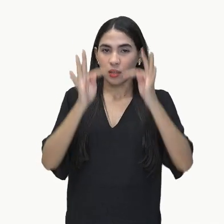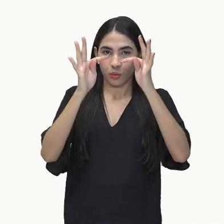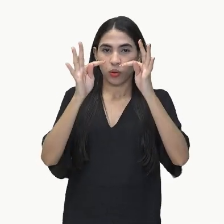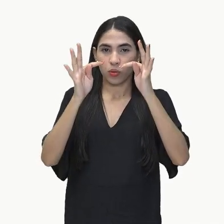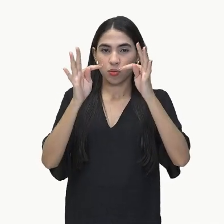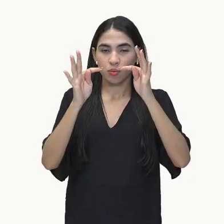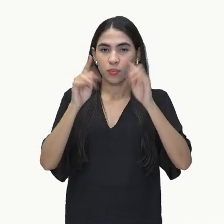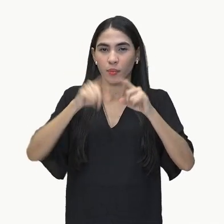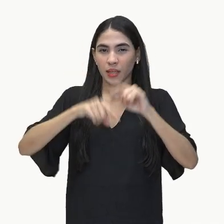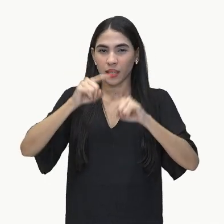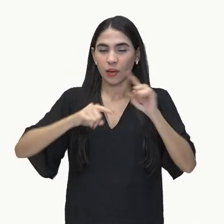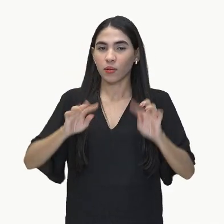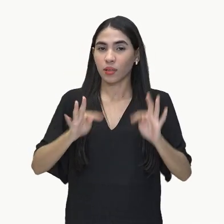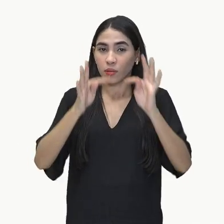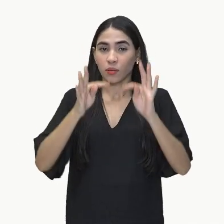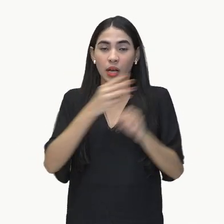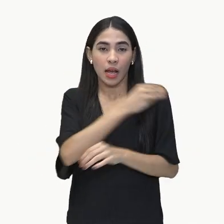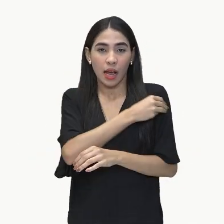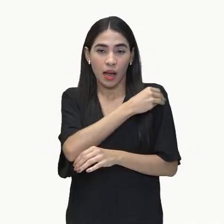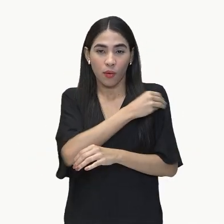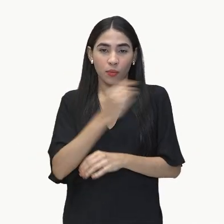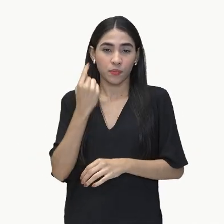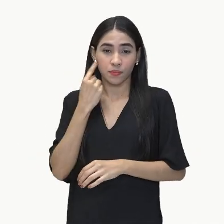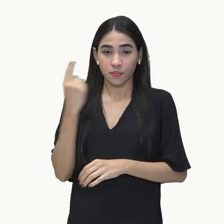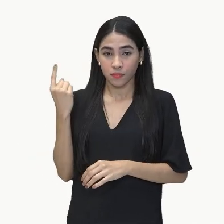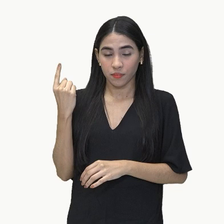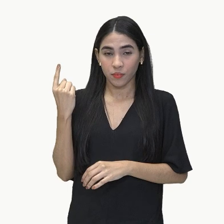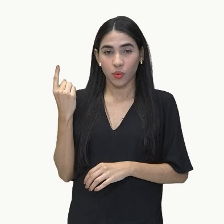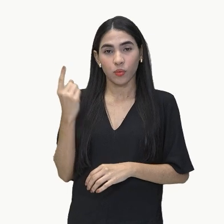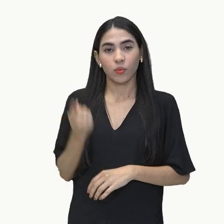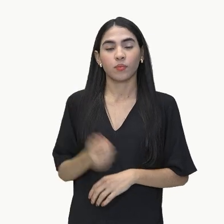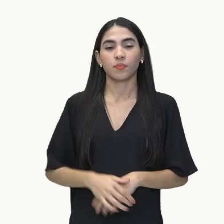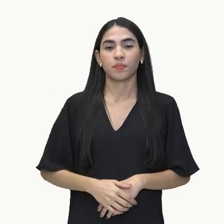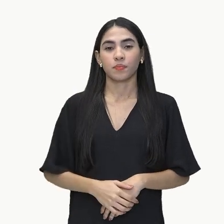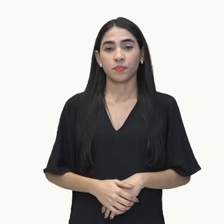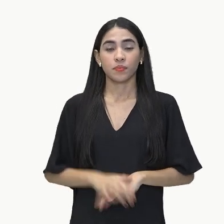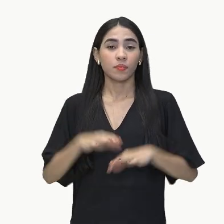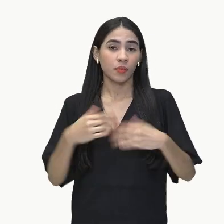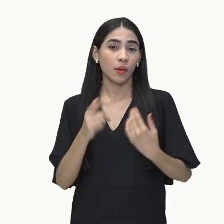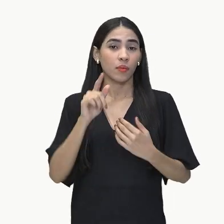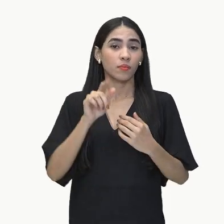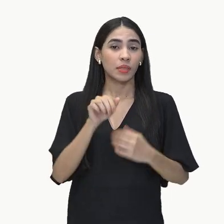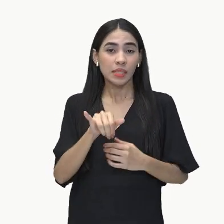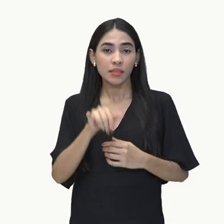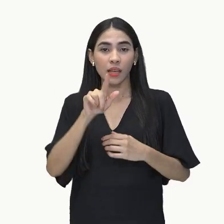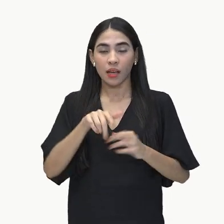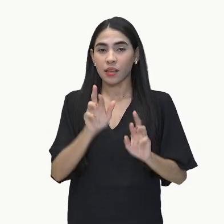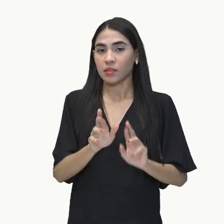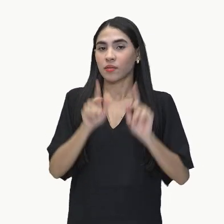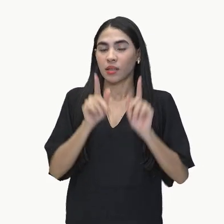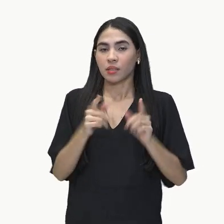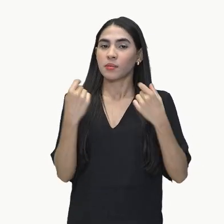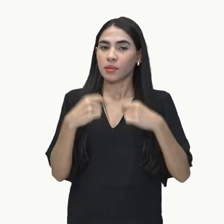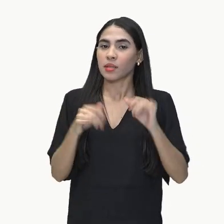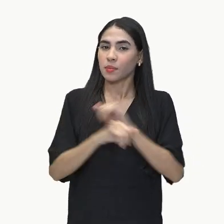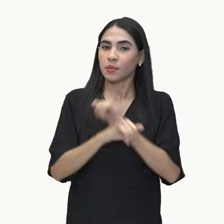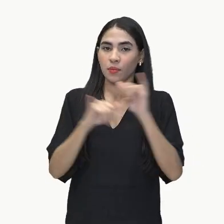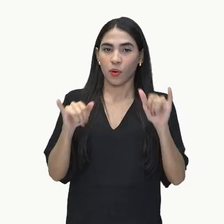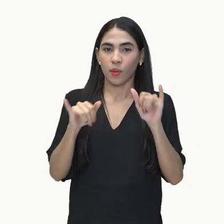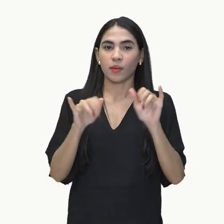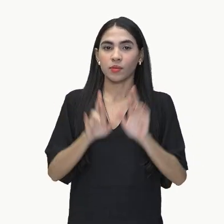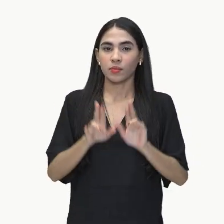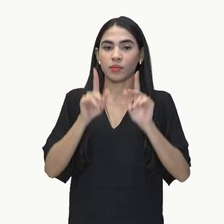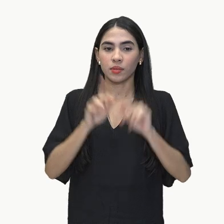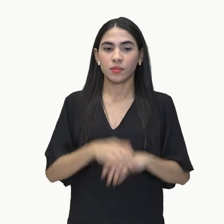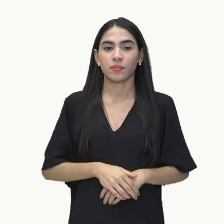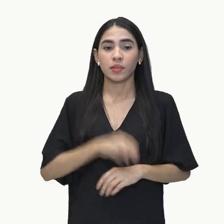eletrônicos, é esse álcool aqui. Esse outro não pode ser utilizado. Então, se eles são diferentes, precisamos informar a diferença. Se